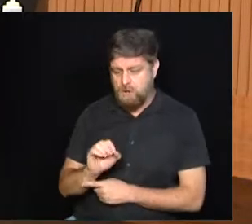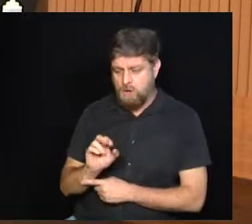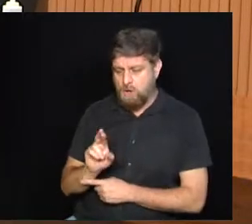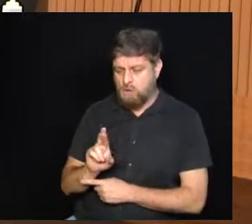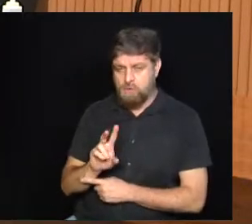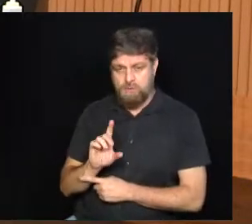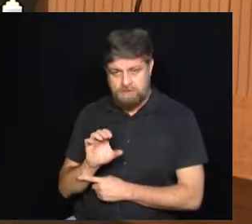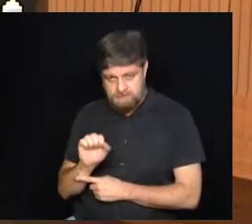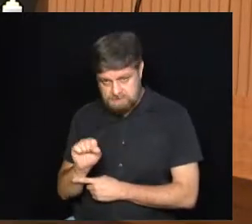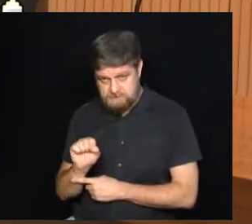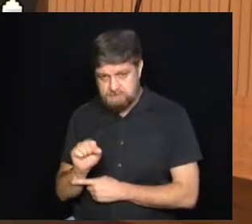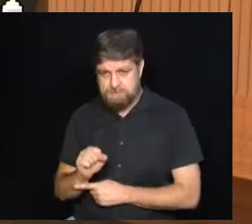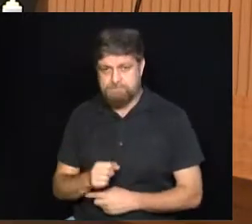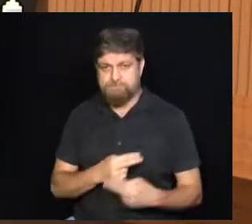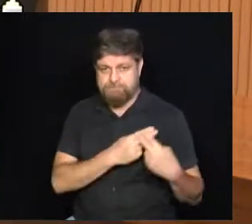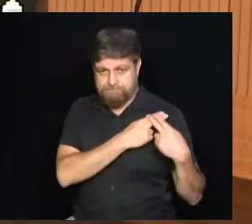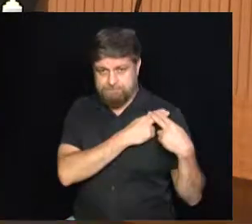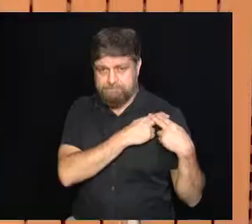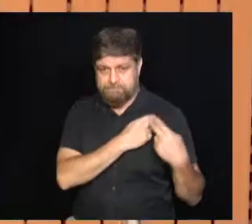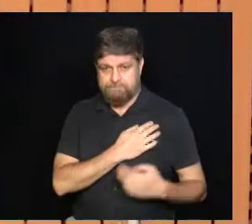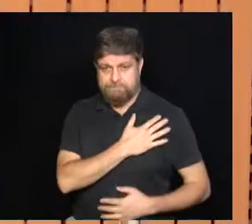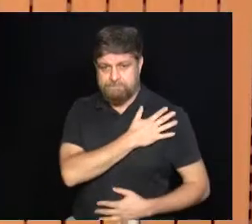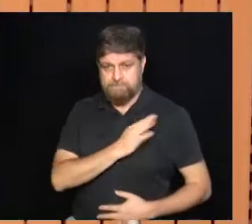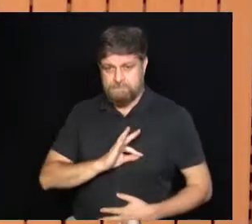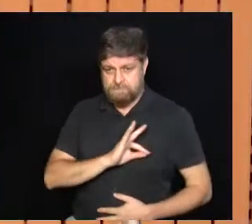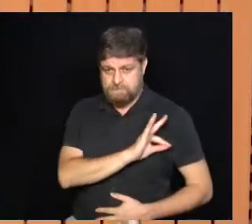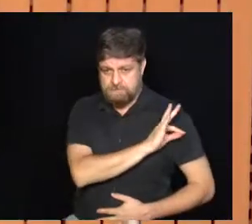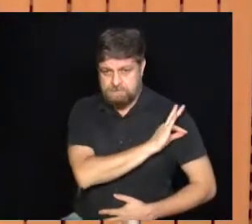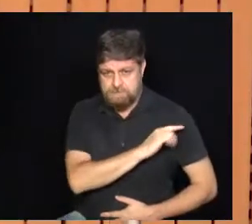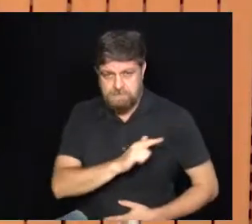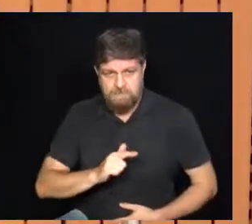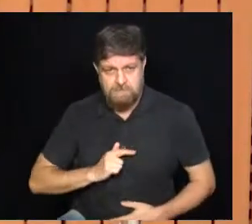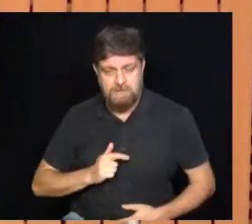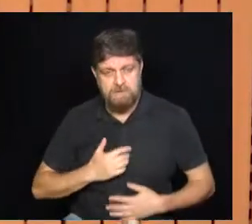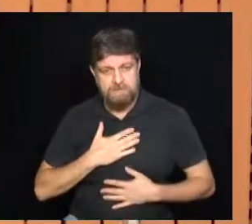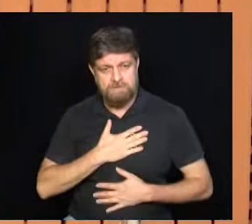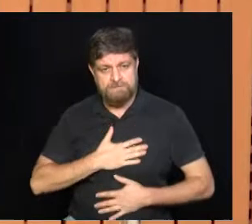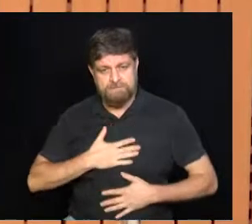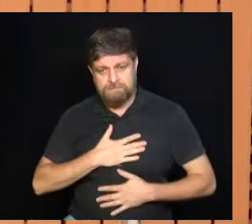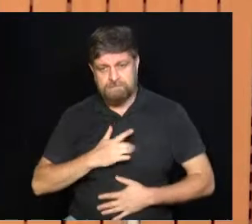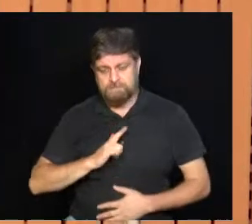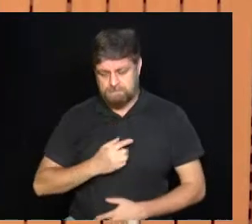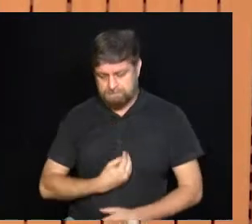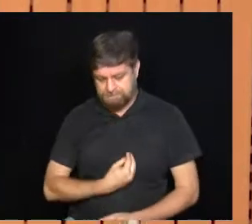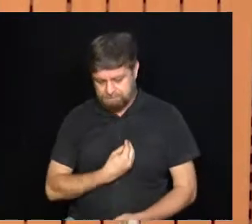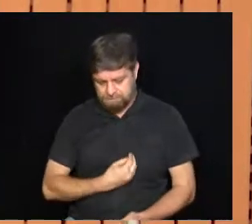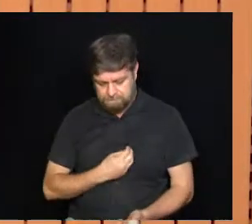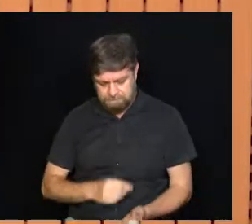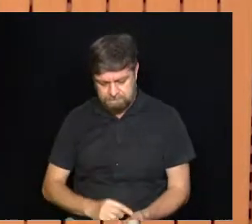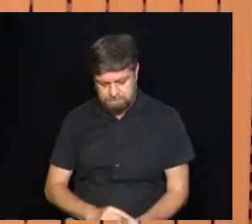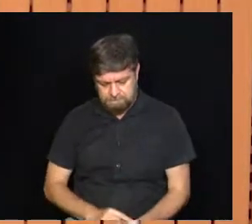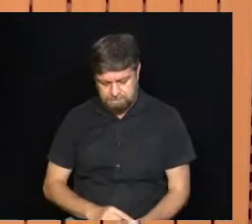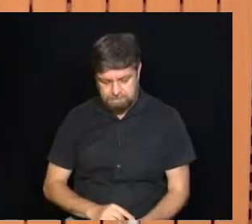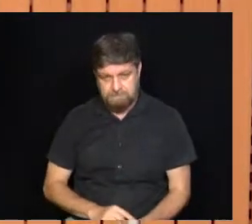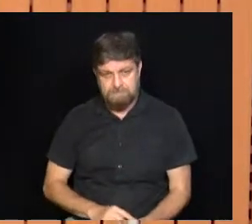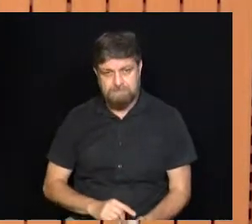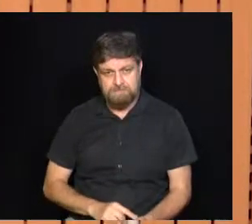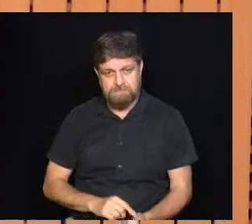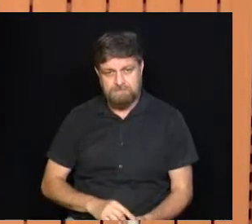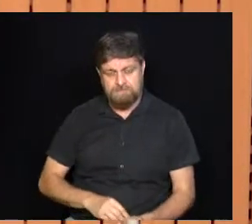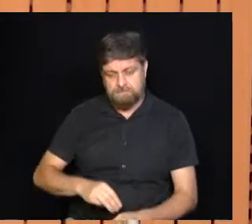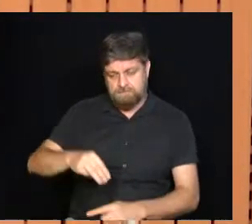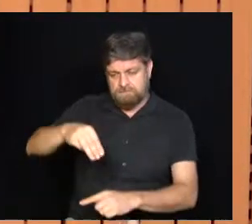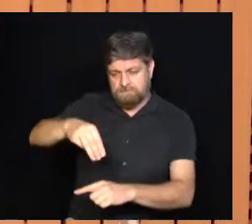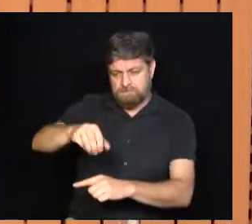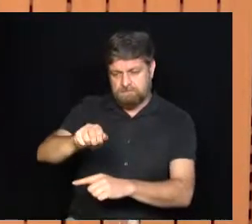recebo, juntamente com a secretária, é uma satisfação tê-las aqui, a Marden Vicari, que é